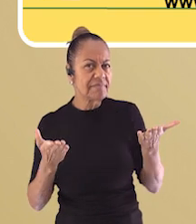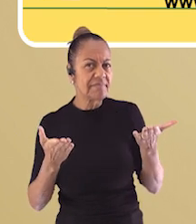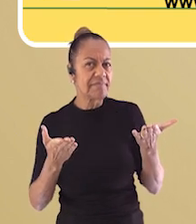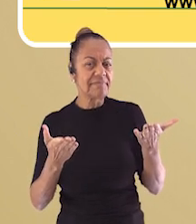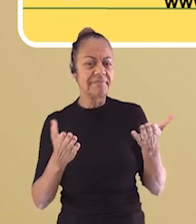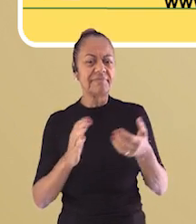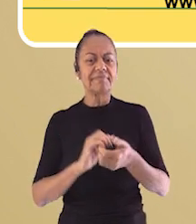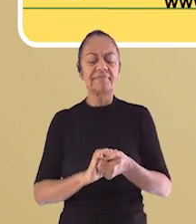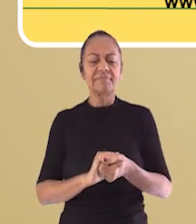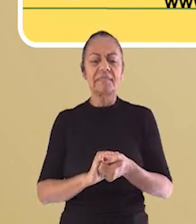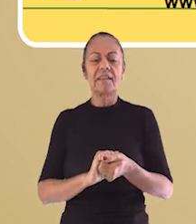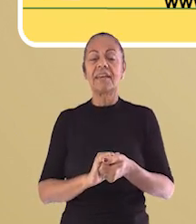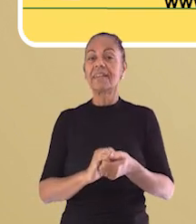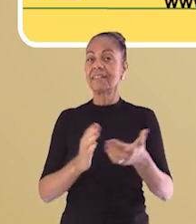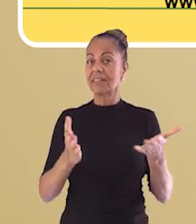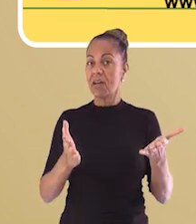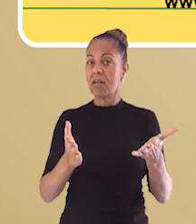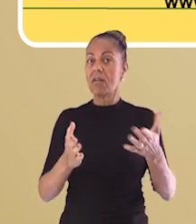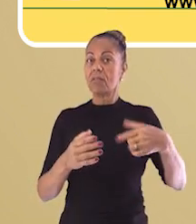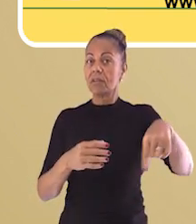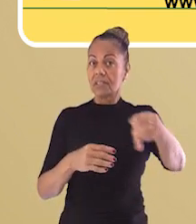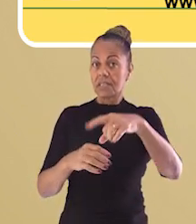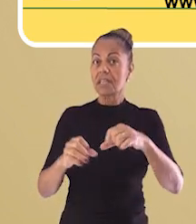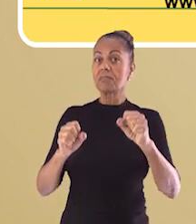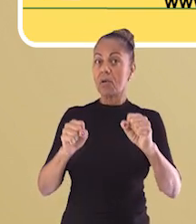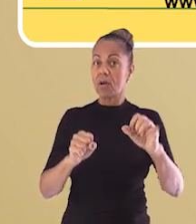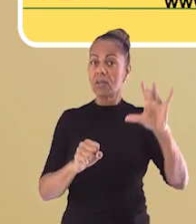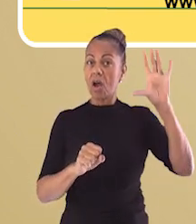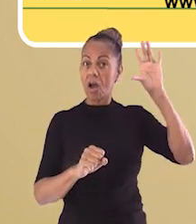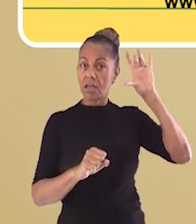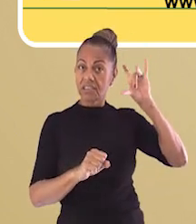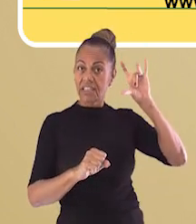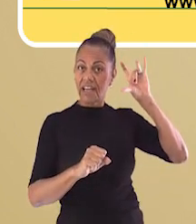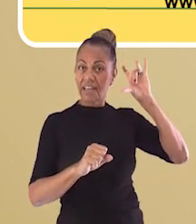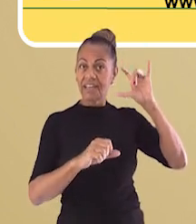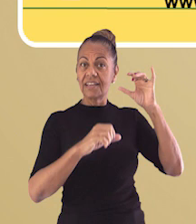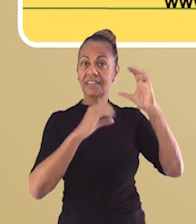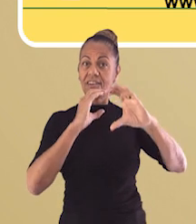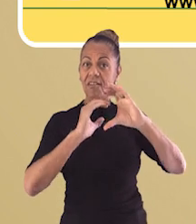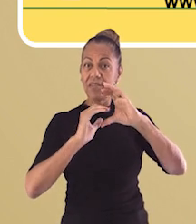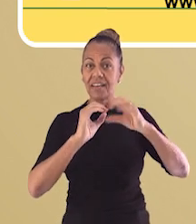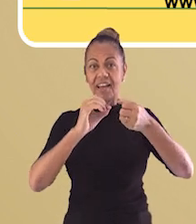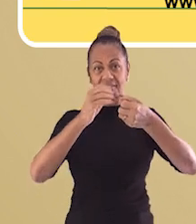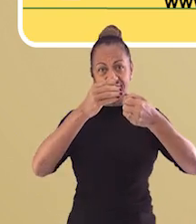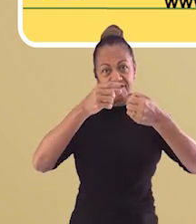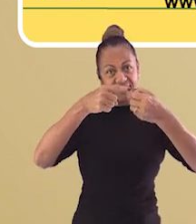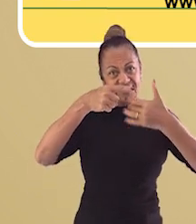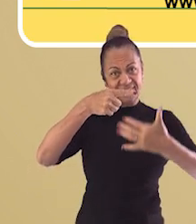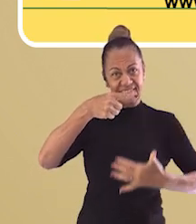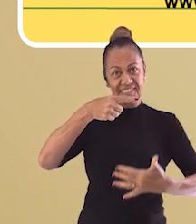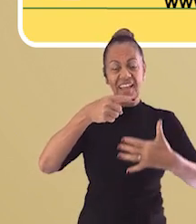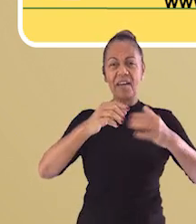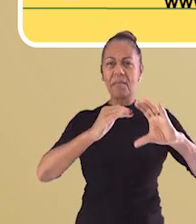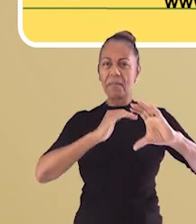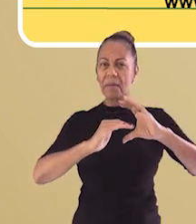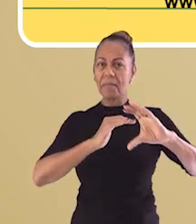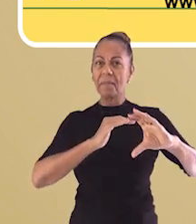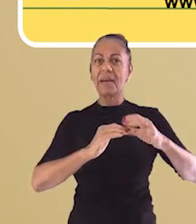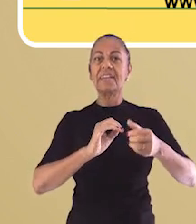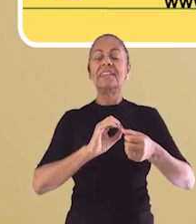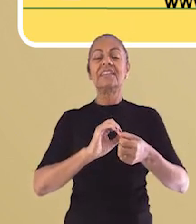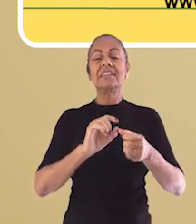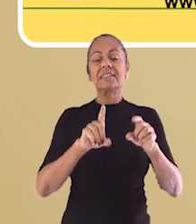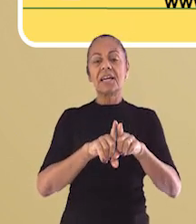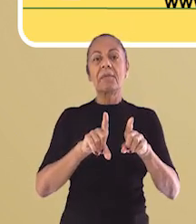assunto? Agora você pode, além de conversar conosco pelo Instagram, deixar sua dúvida no site